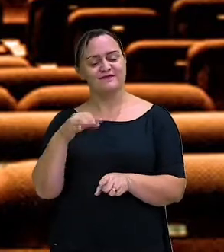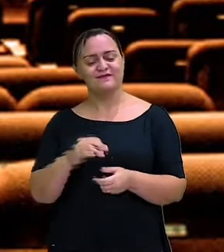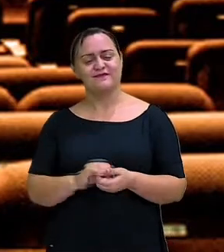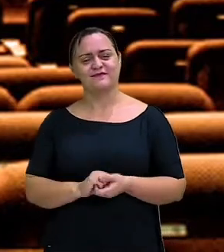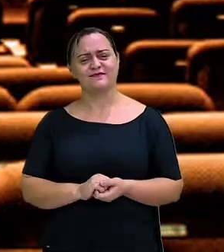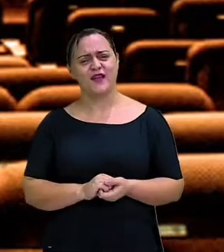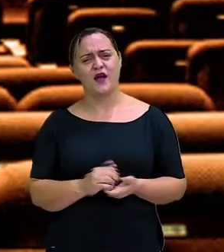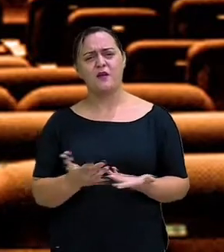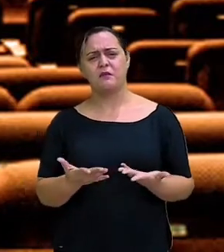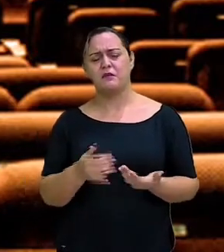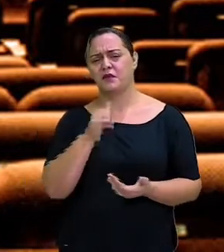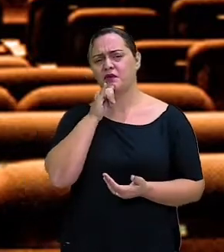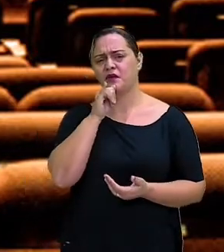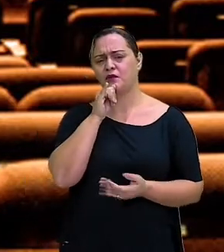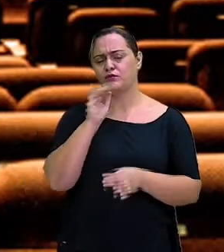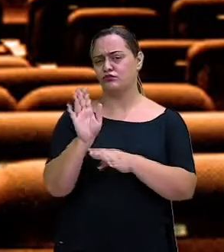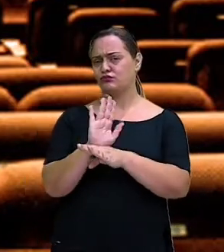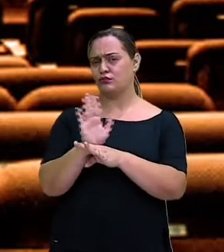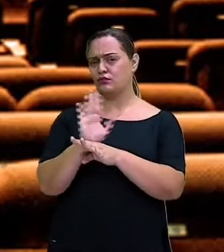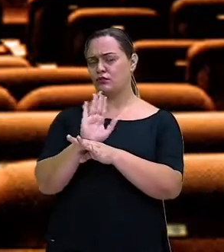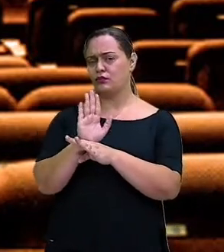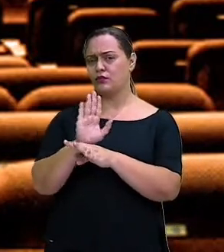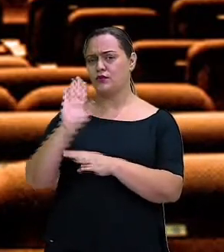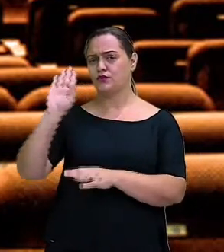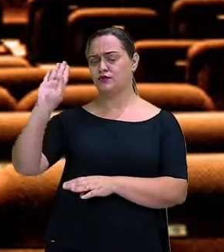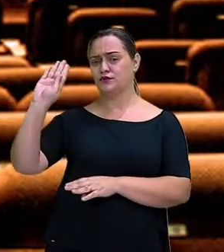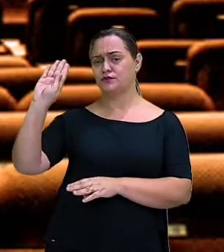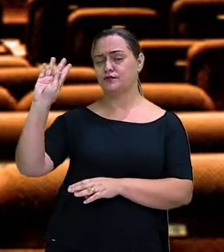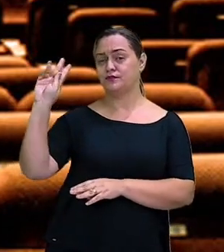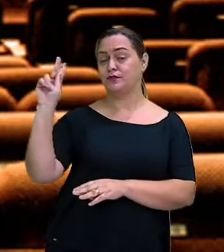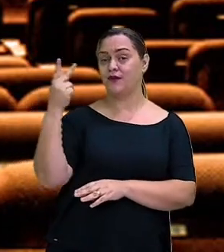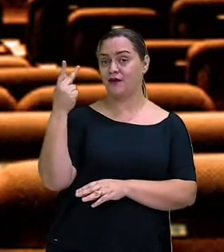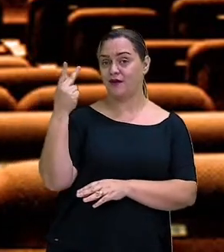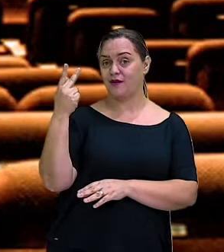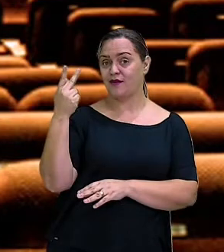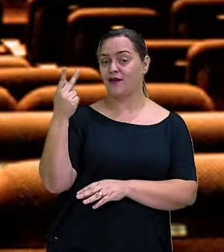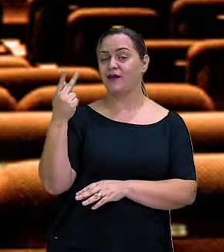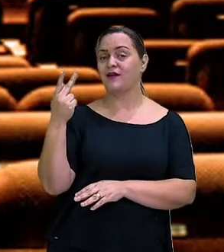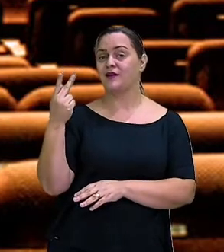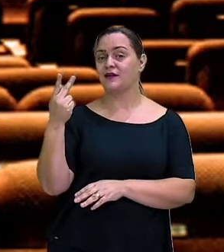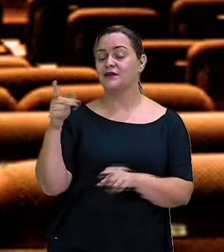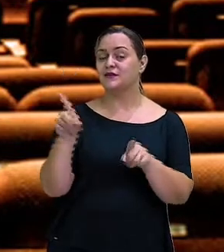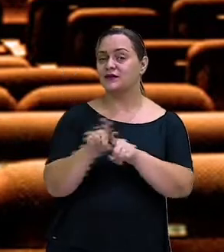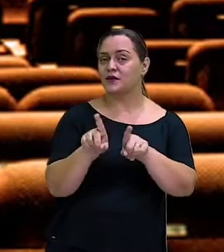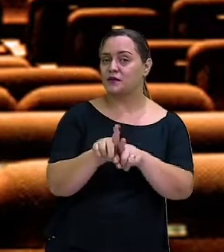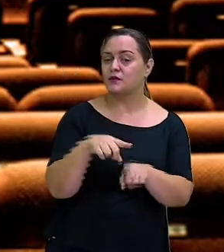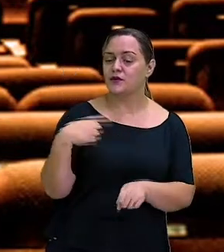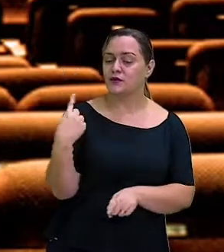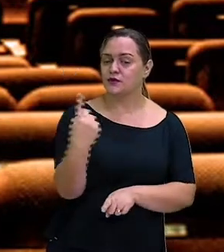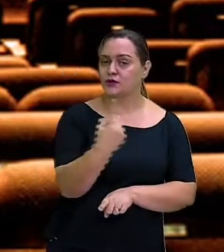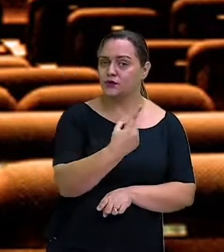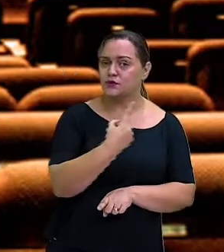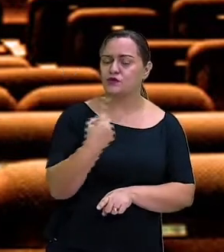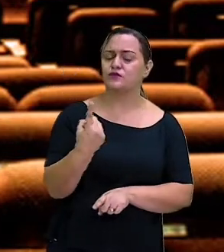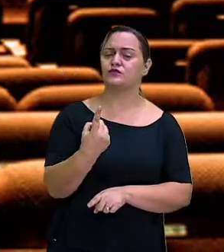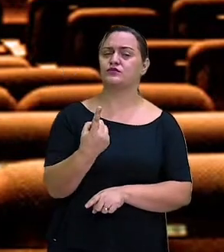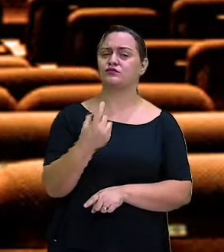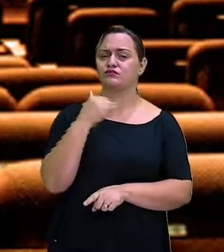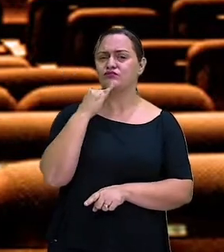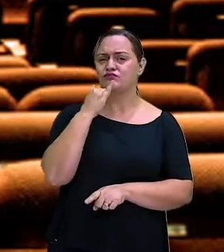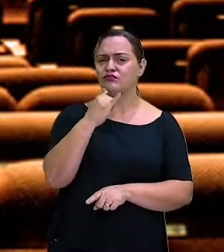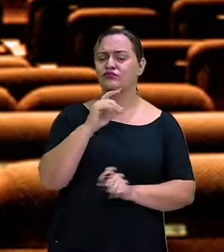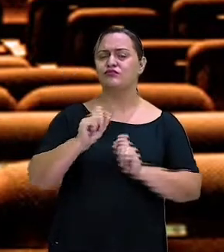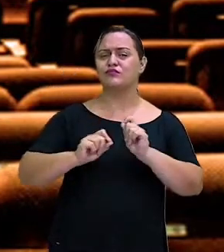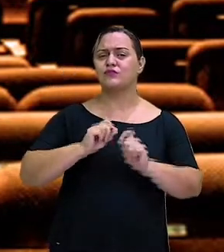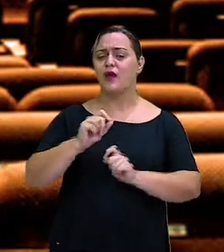temos que falar de onde? Do cinema onde? Na nossa cidade, aqui em Governador Valadares. Você